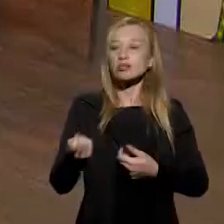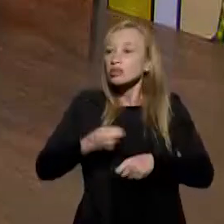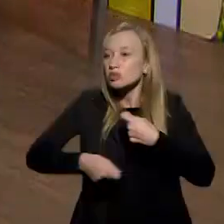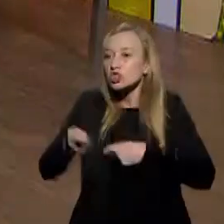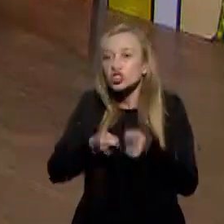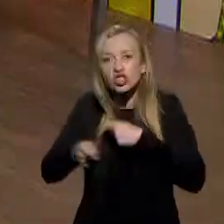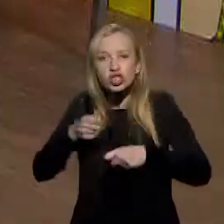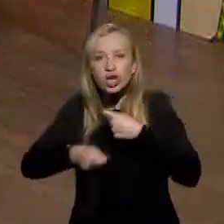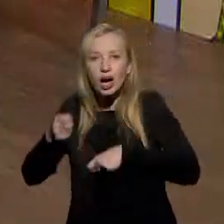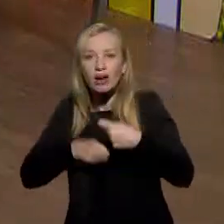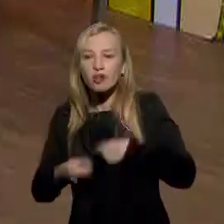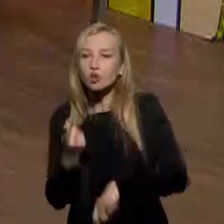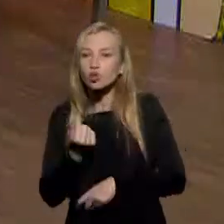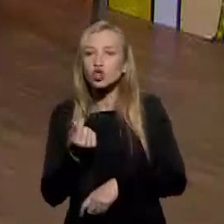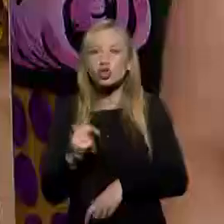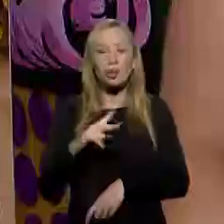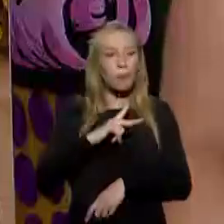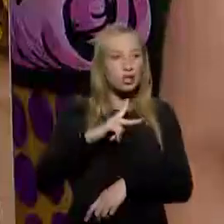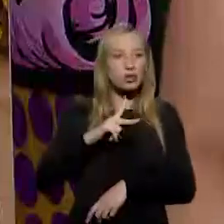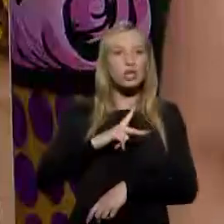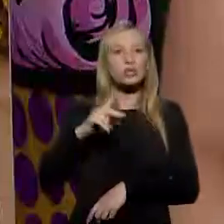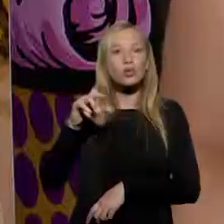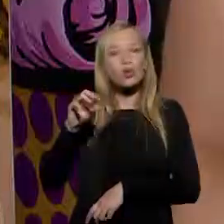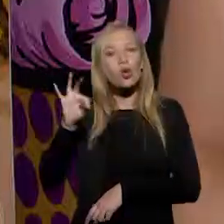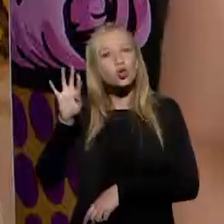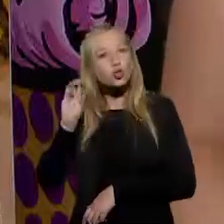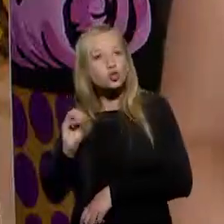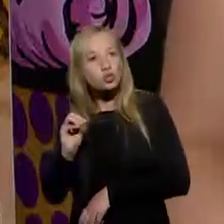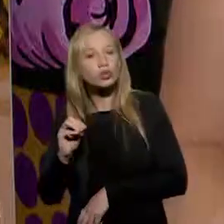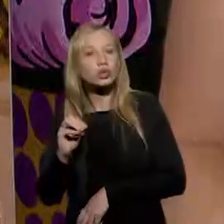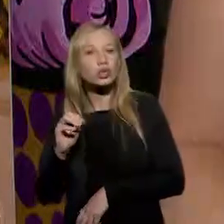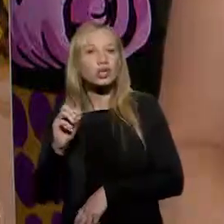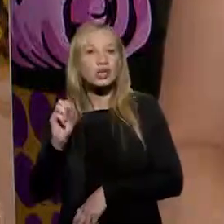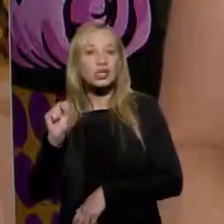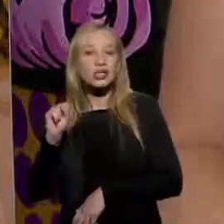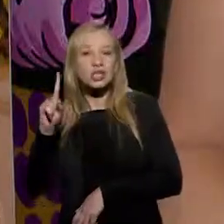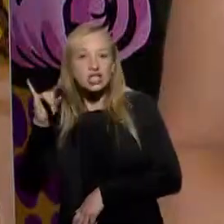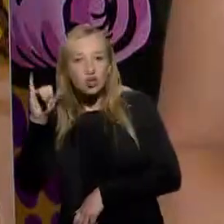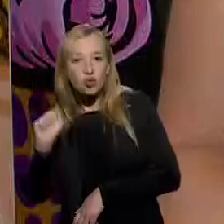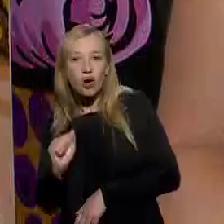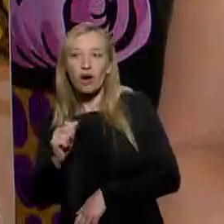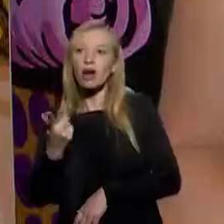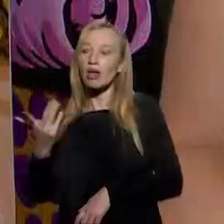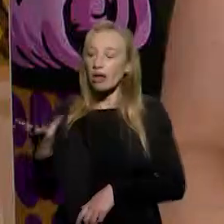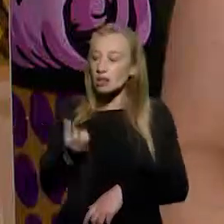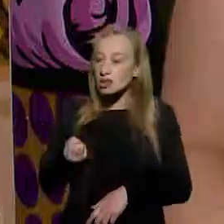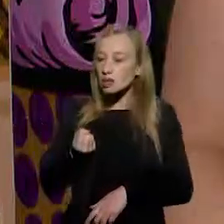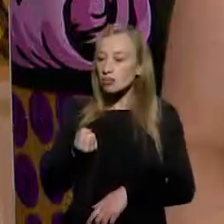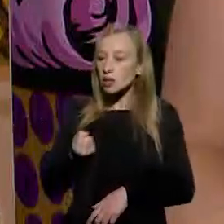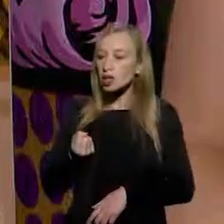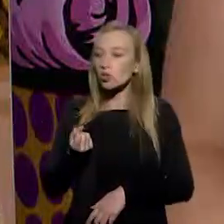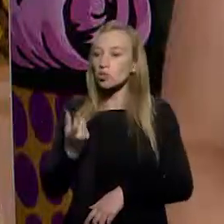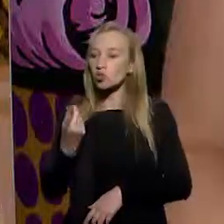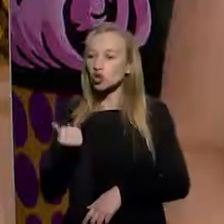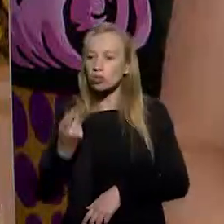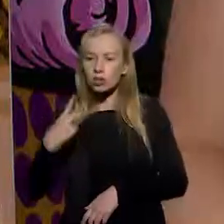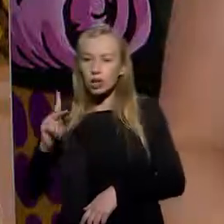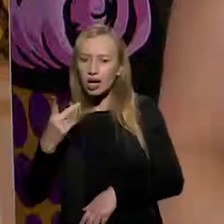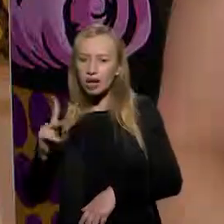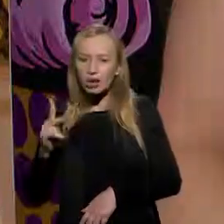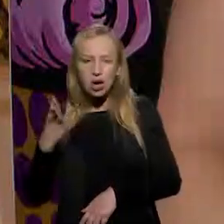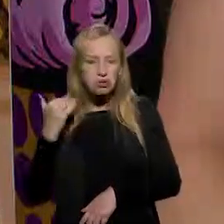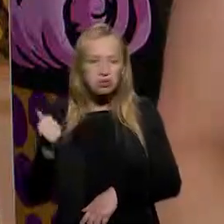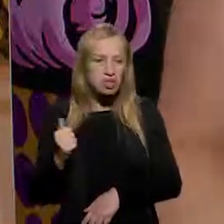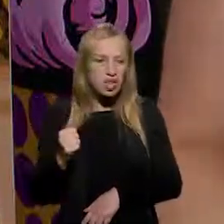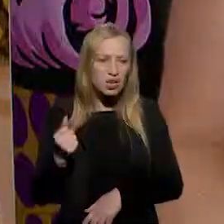controlava as finanças pessoais do doador silva é ele ele recebia o soldo dele não